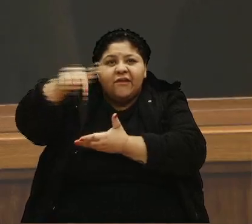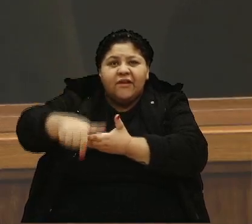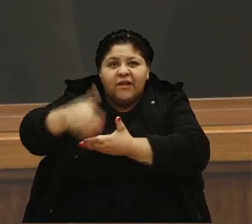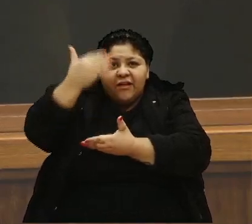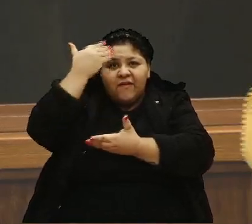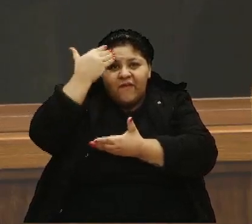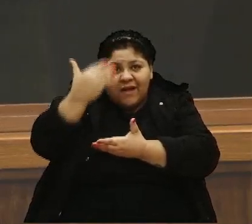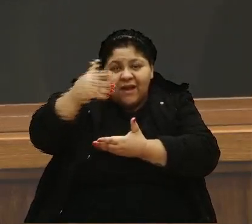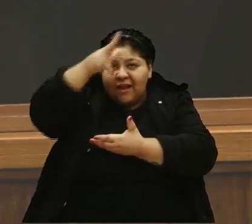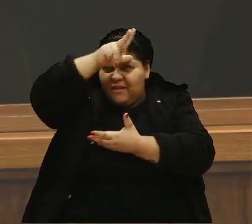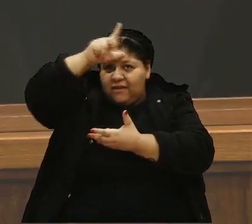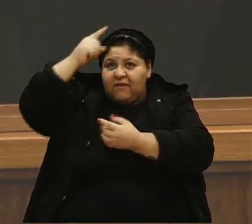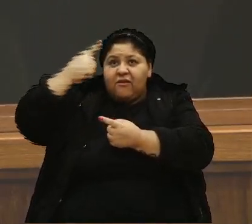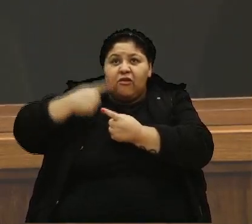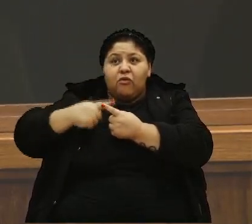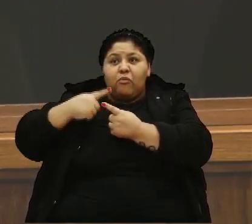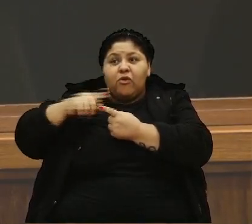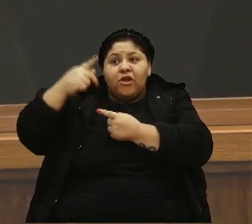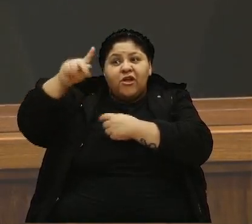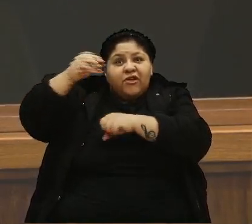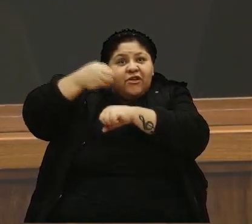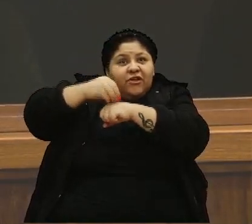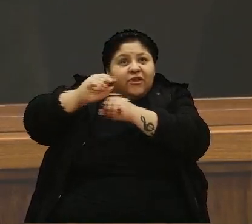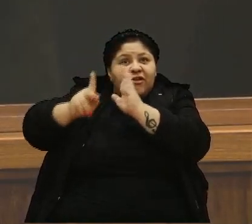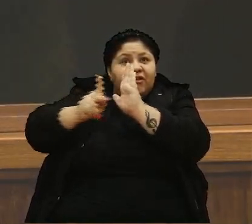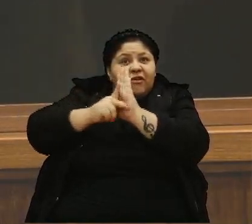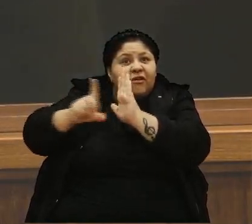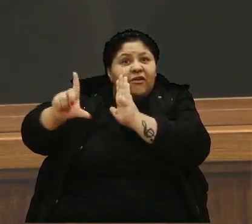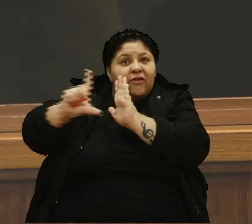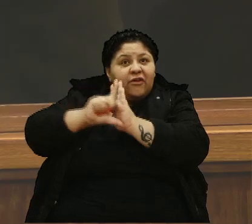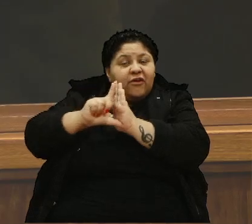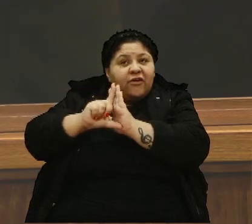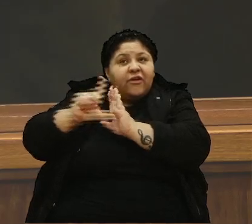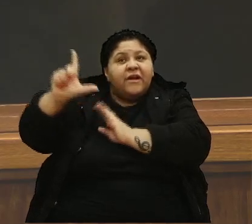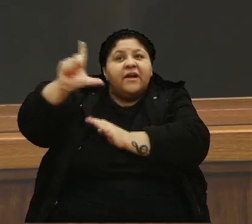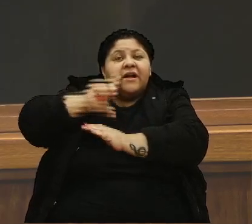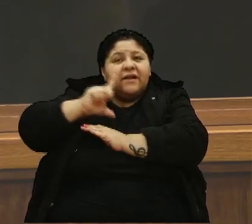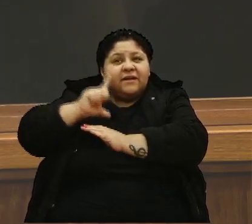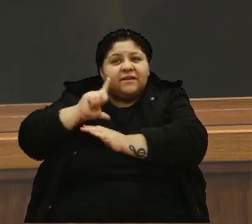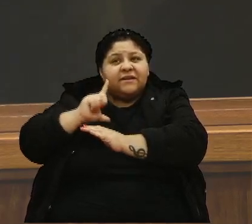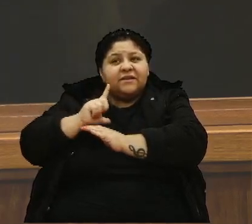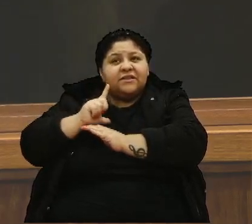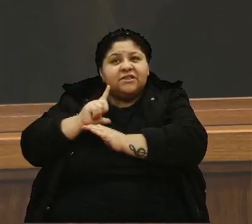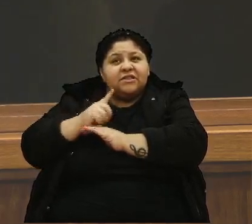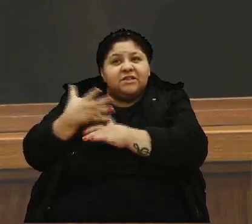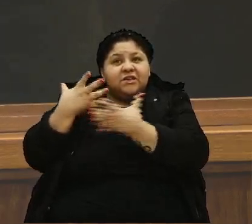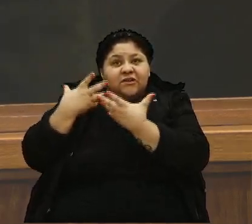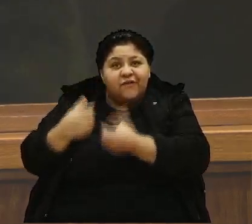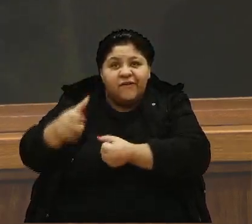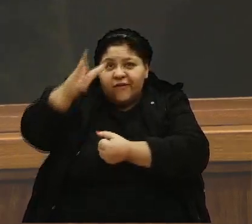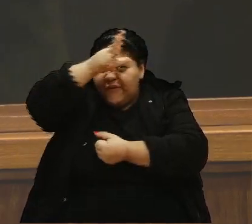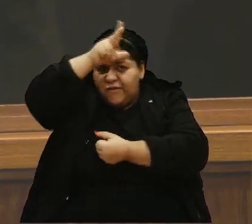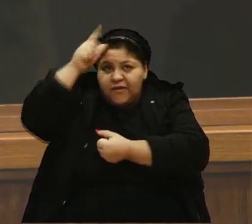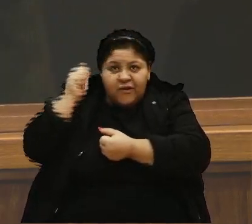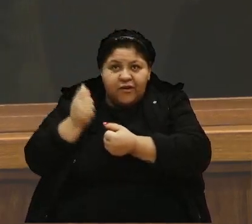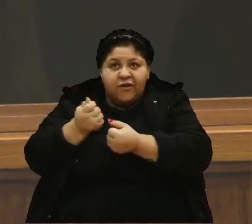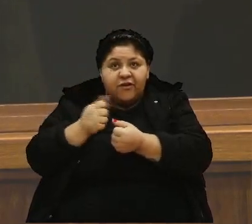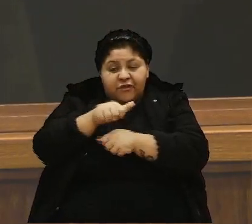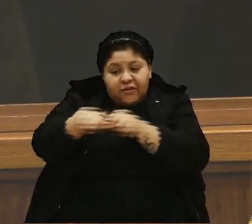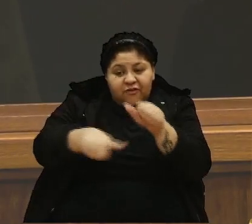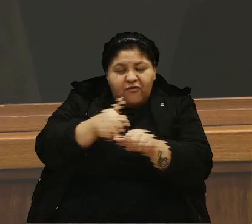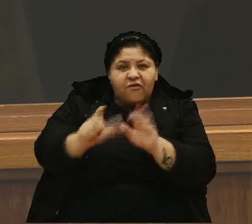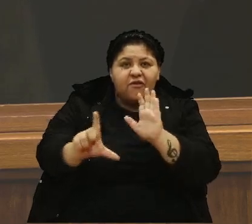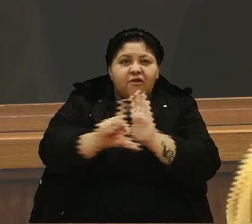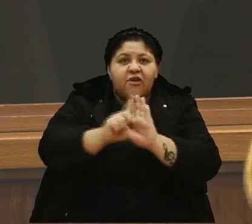agradecer o prefeito, porque a sua sugestão de projeto de lei tinha sido acatado pelo prefeito e virado lei. Os